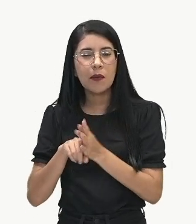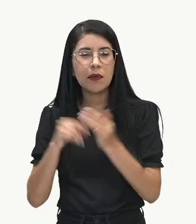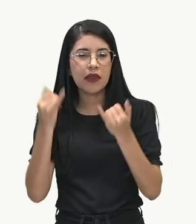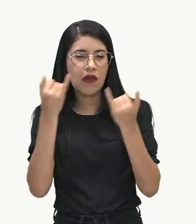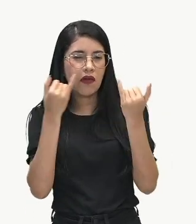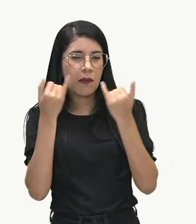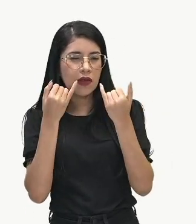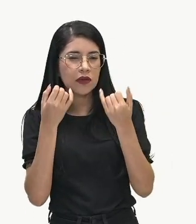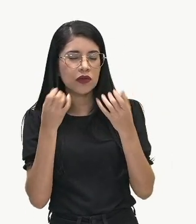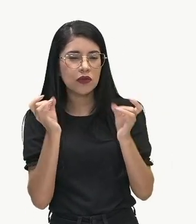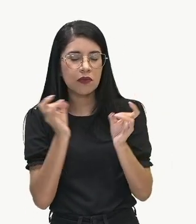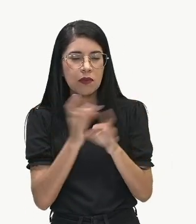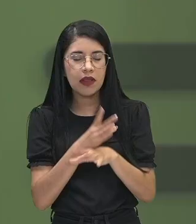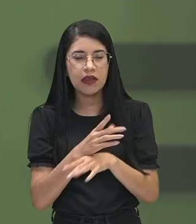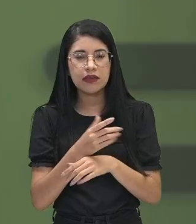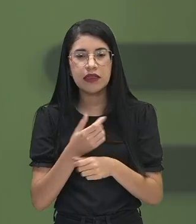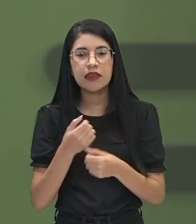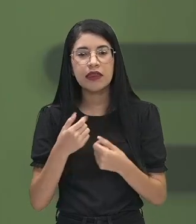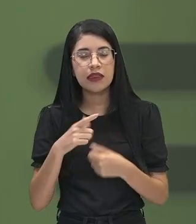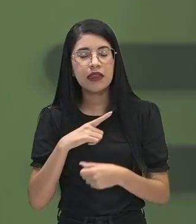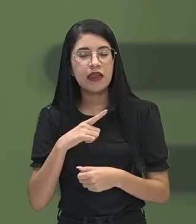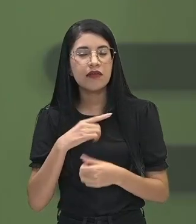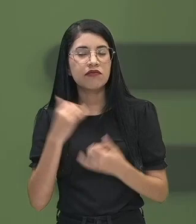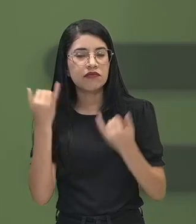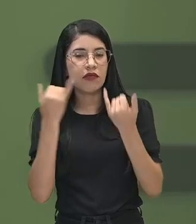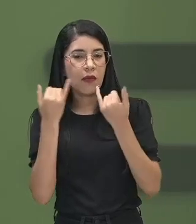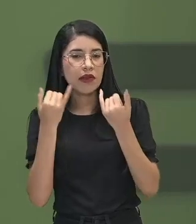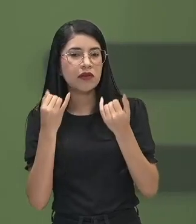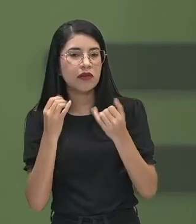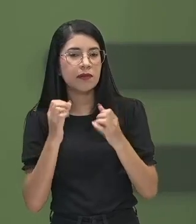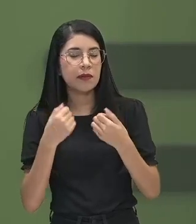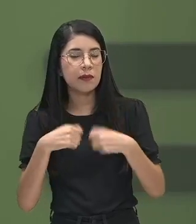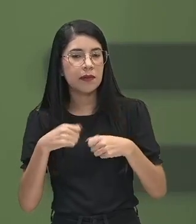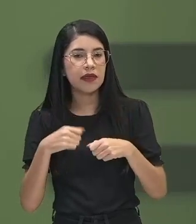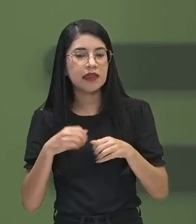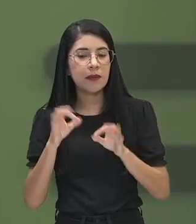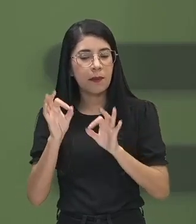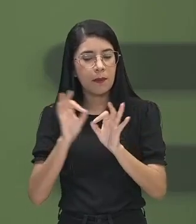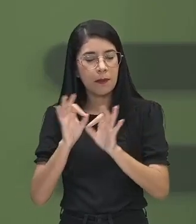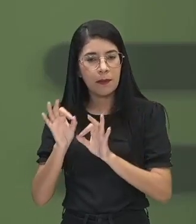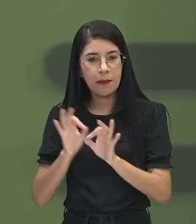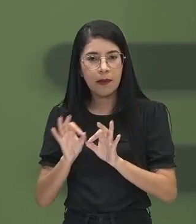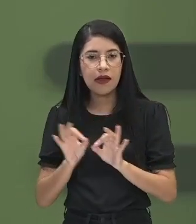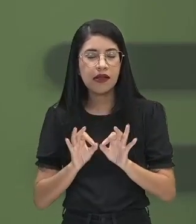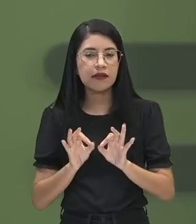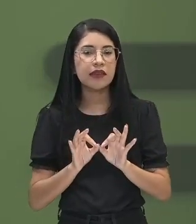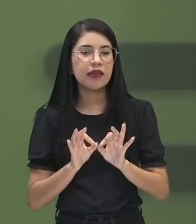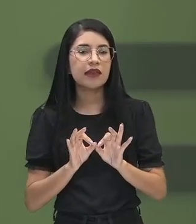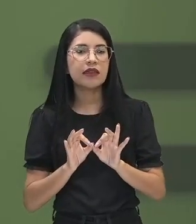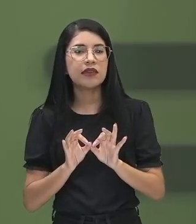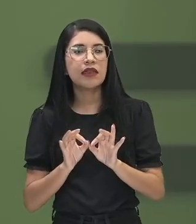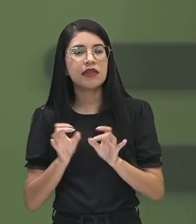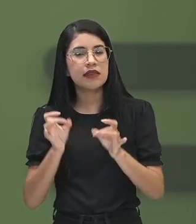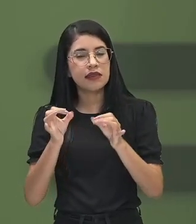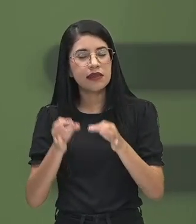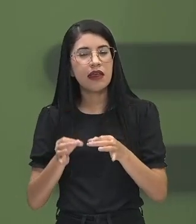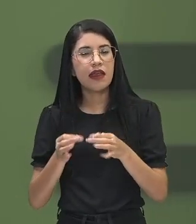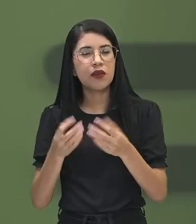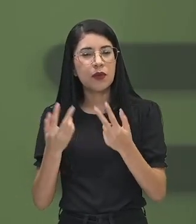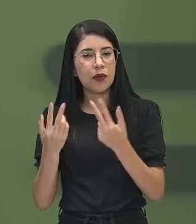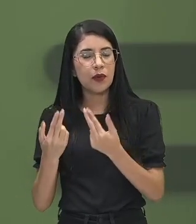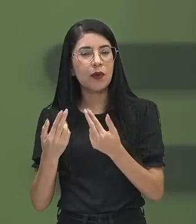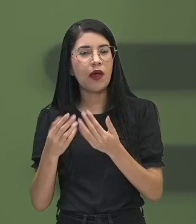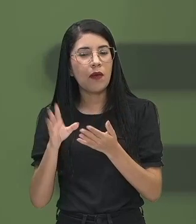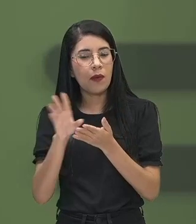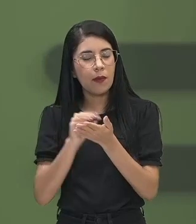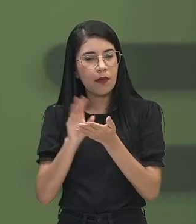informações necessárias. Vai te dar as informações necessárias. Arrume ali, organize do jeito que a gente fez, tá